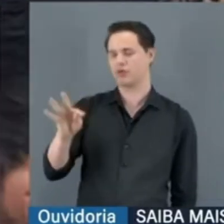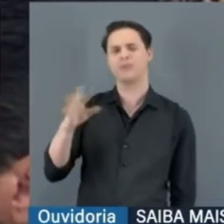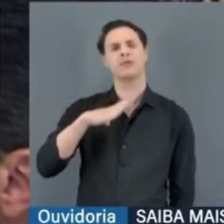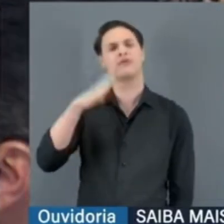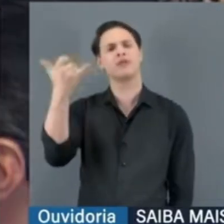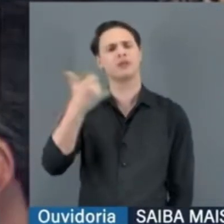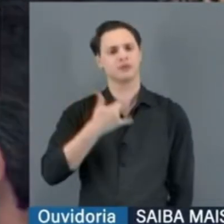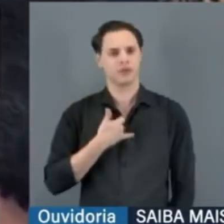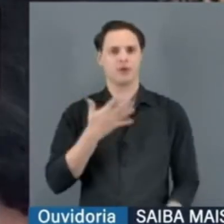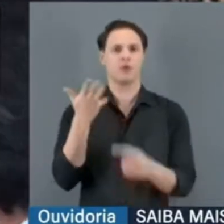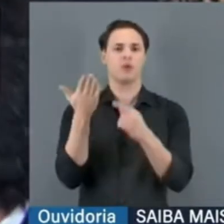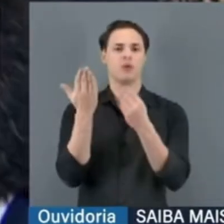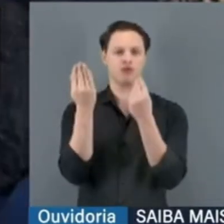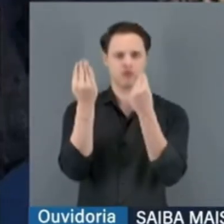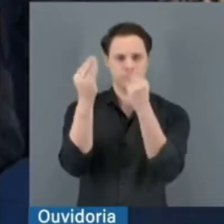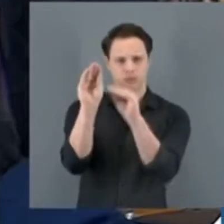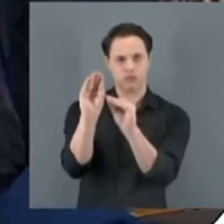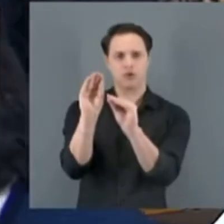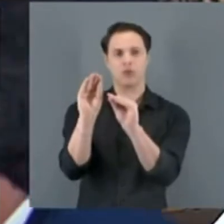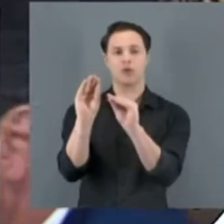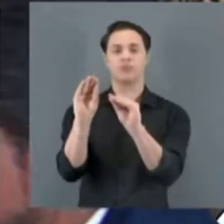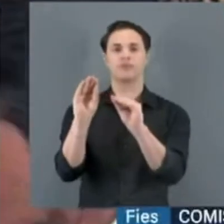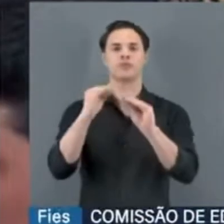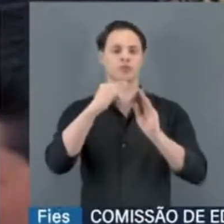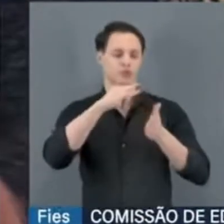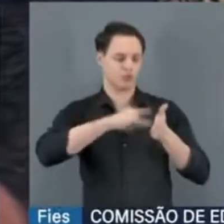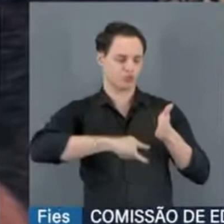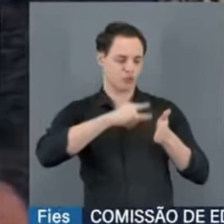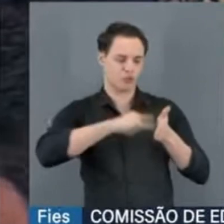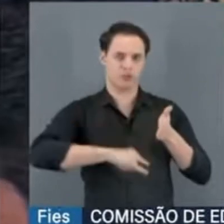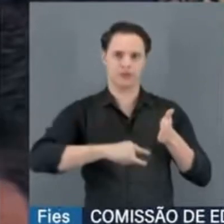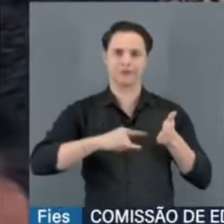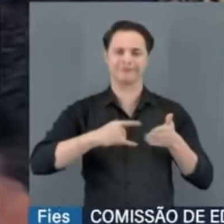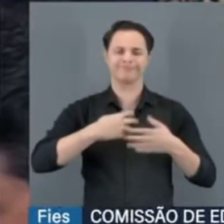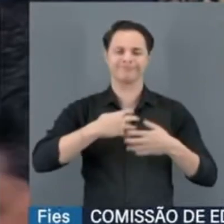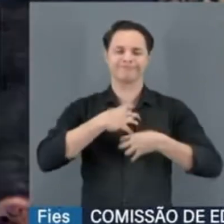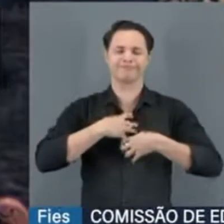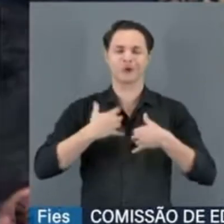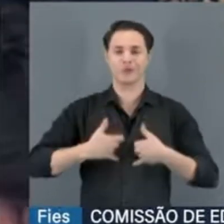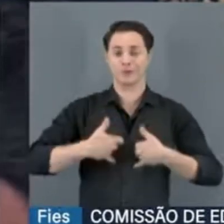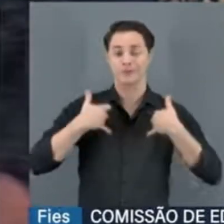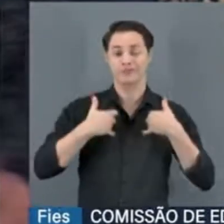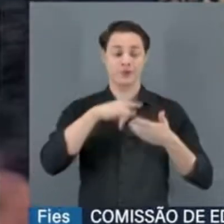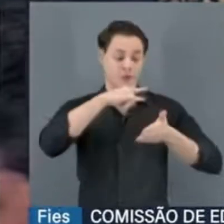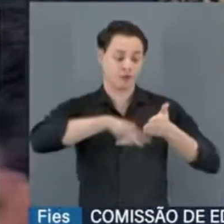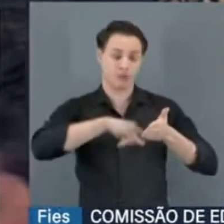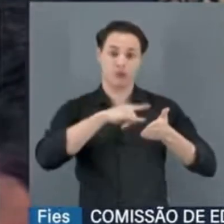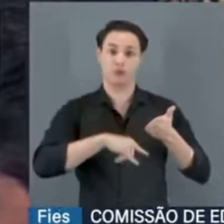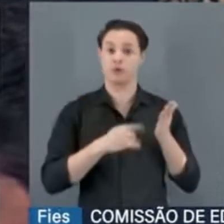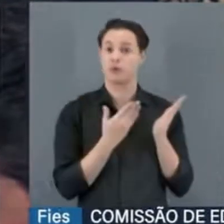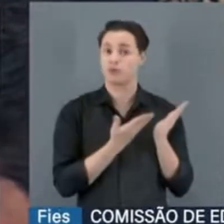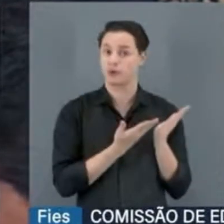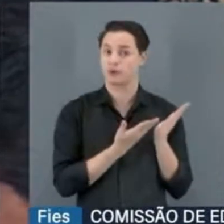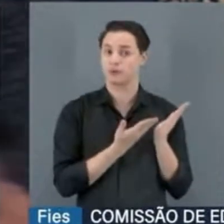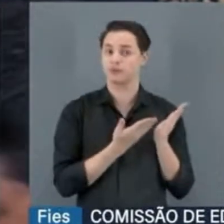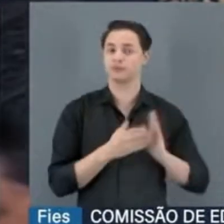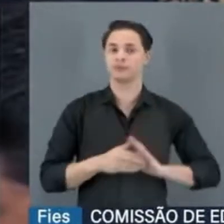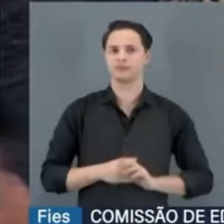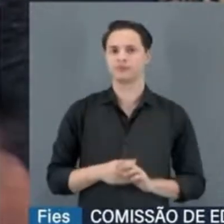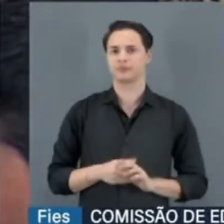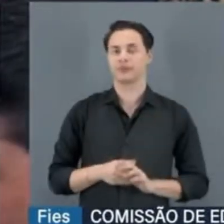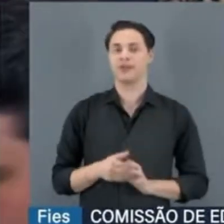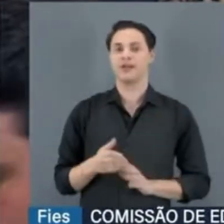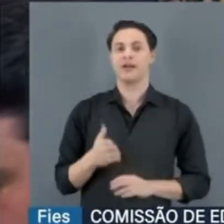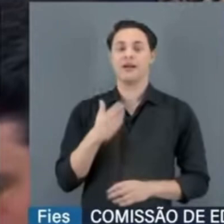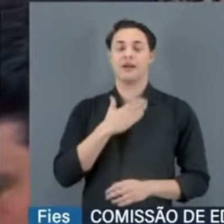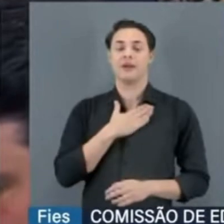Eu vou exibir para o senhor, doutor Paulo, um documento que, para mim, eu tenho muito orgulho. Esse documento aqui é minha certidão